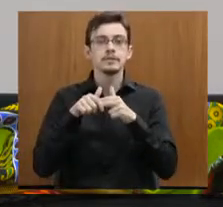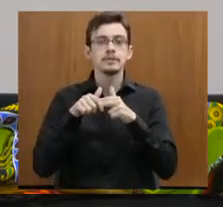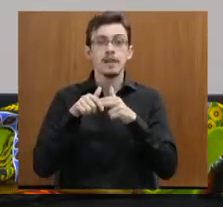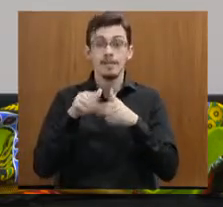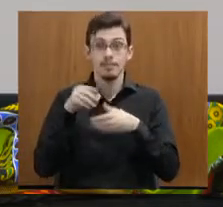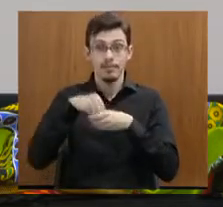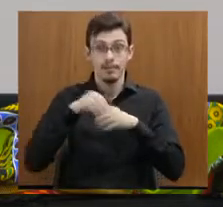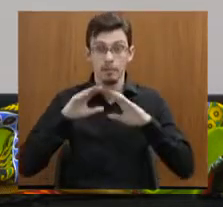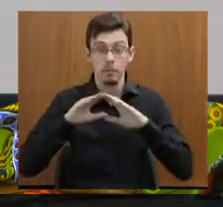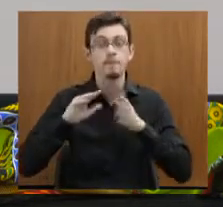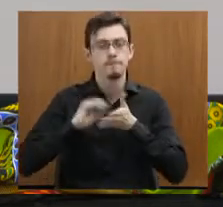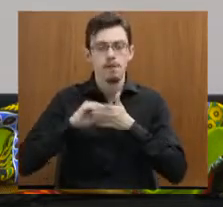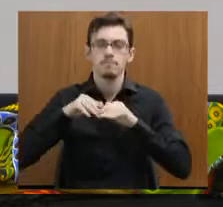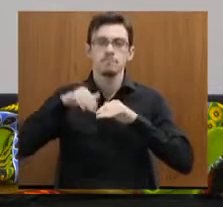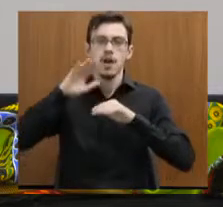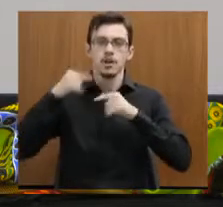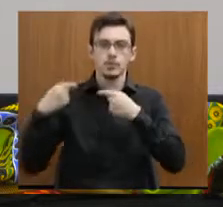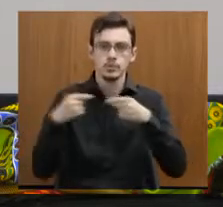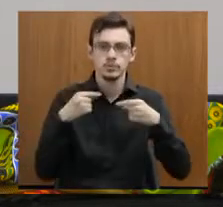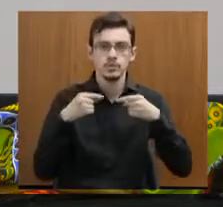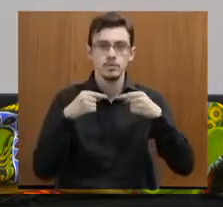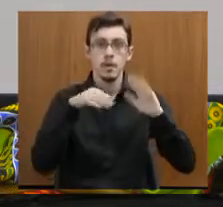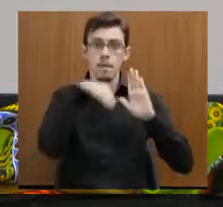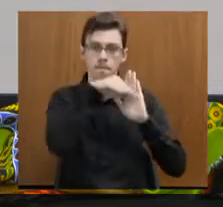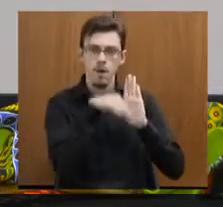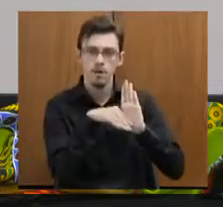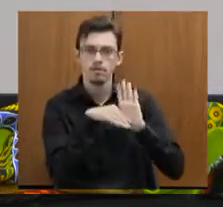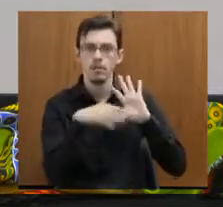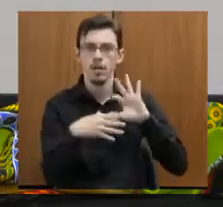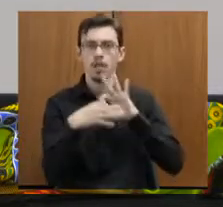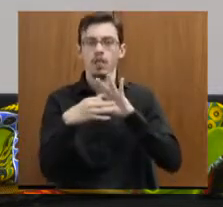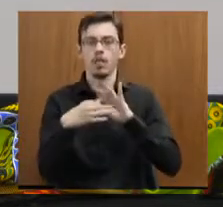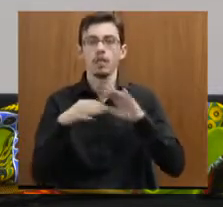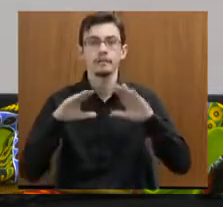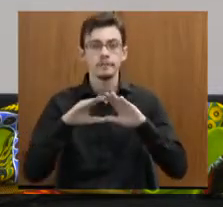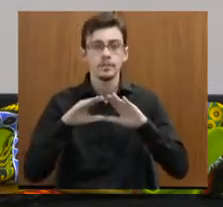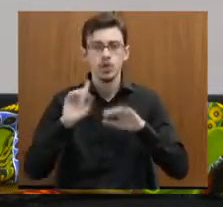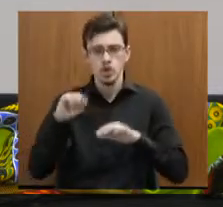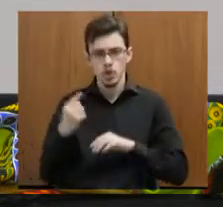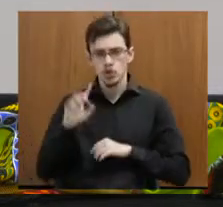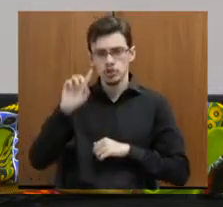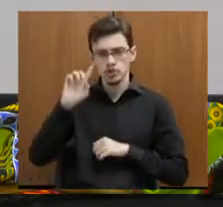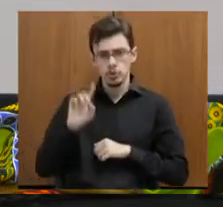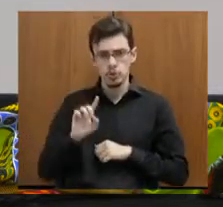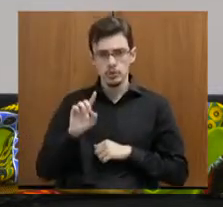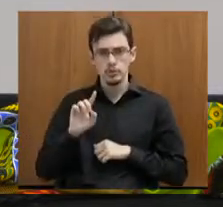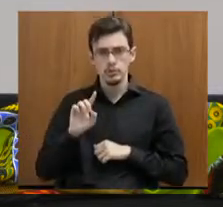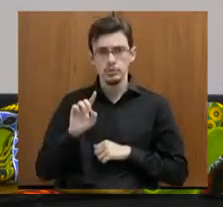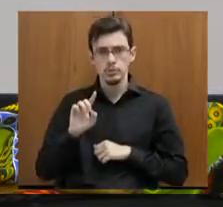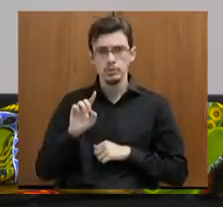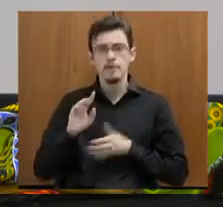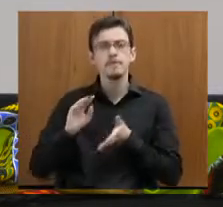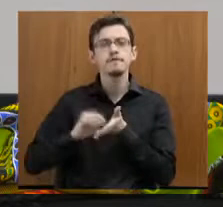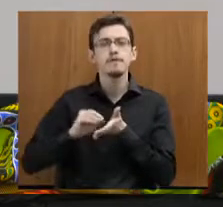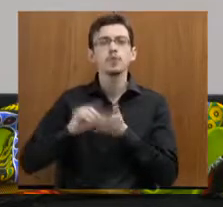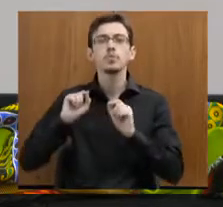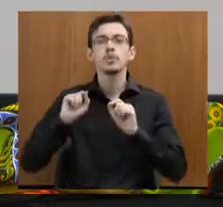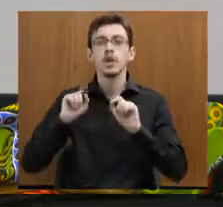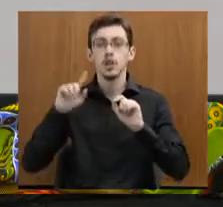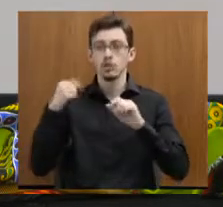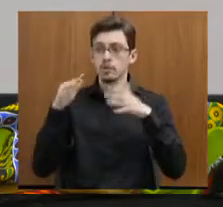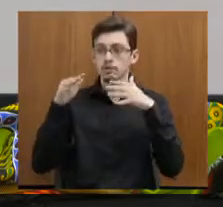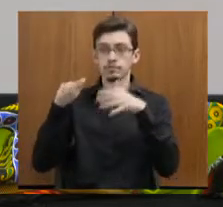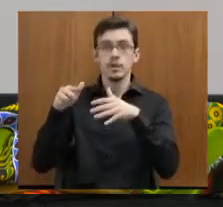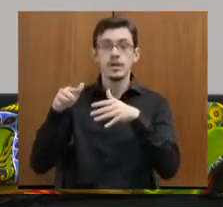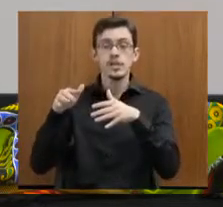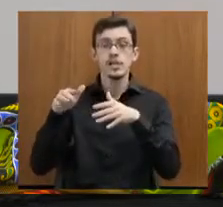dessa casa nos relativa a garantia dos nossos direitos não ser não se efetiva sem o reconhecimento por